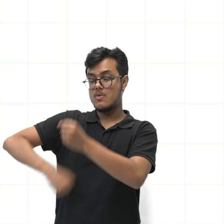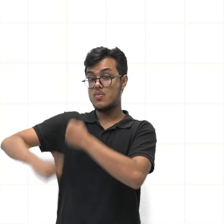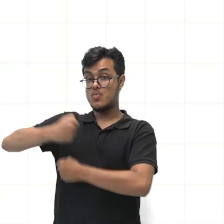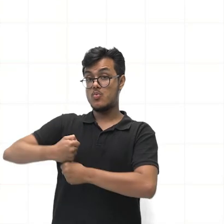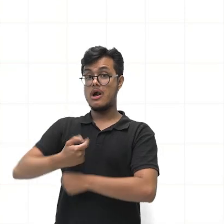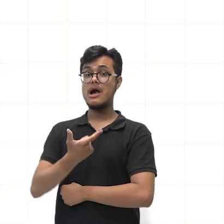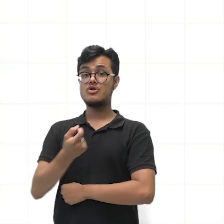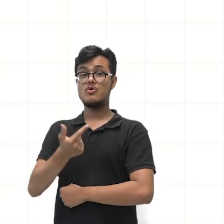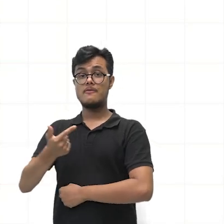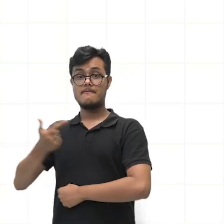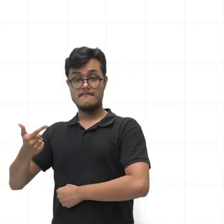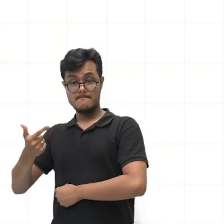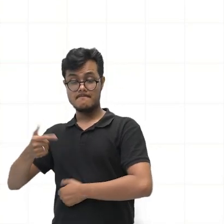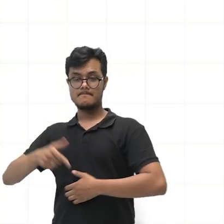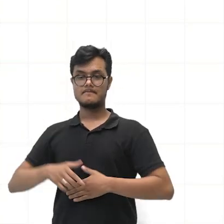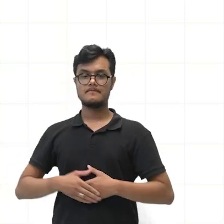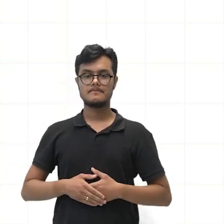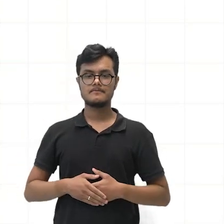o óleo